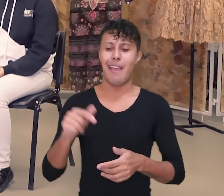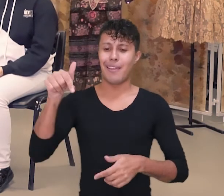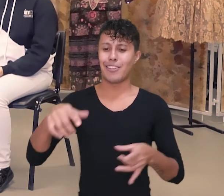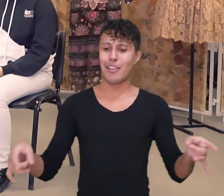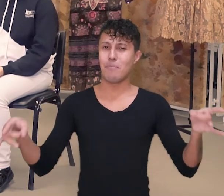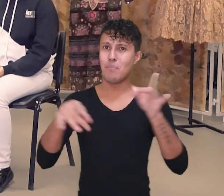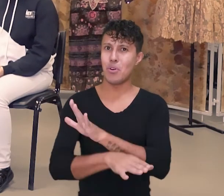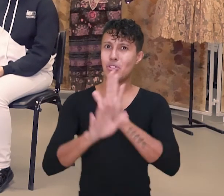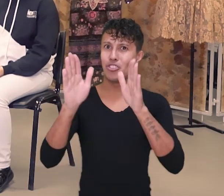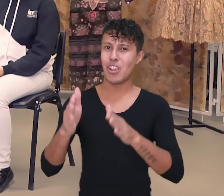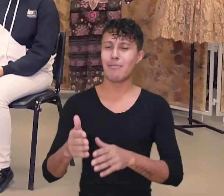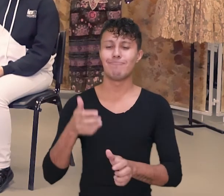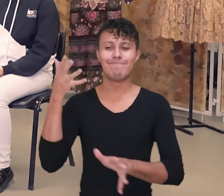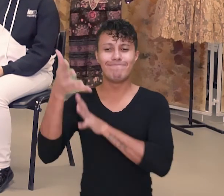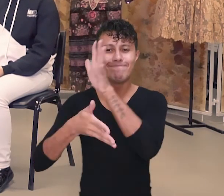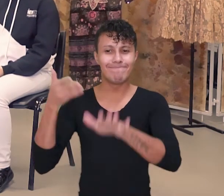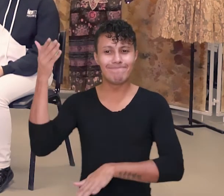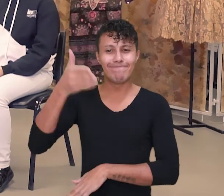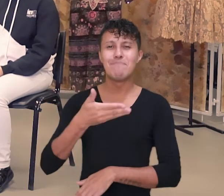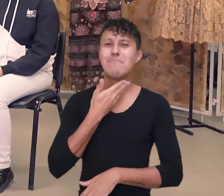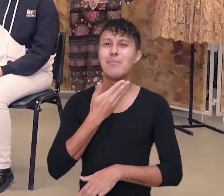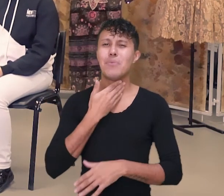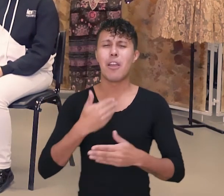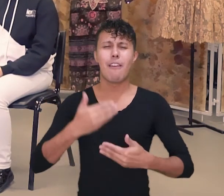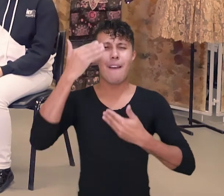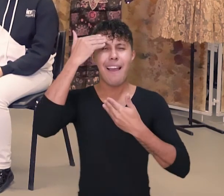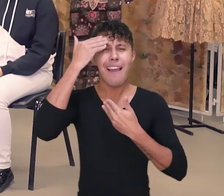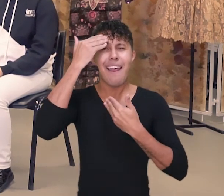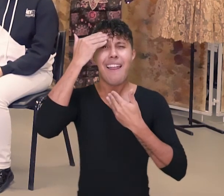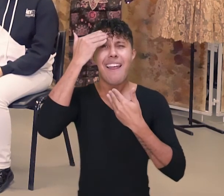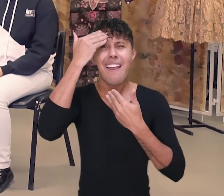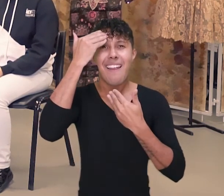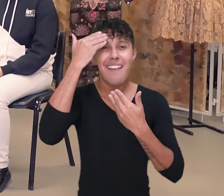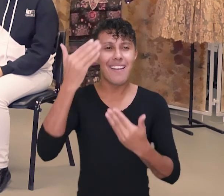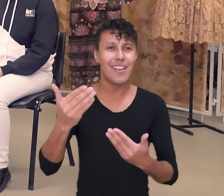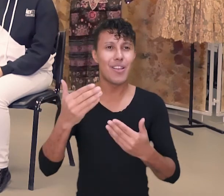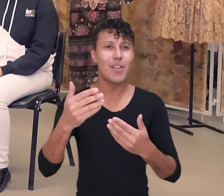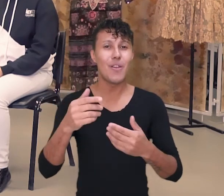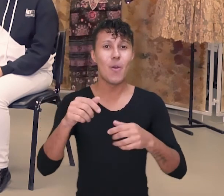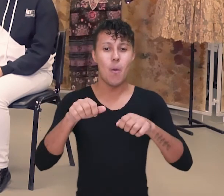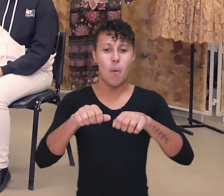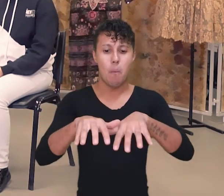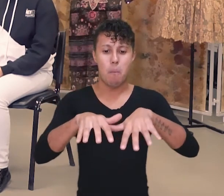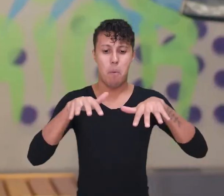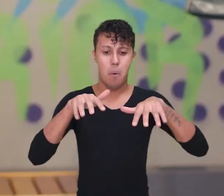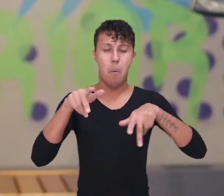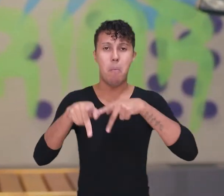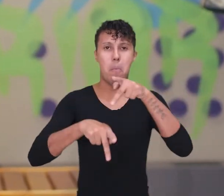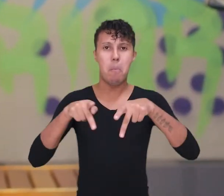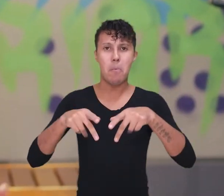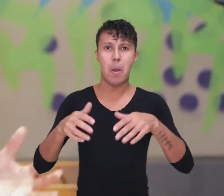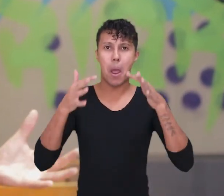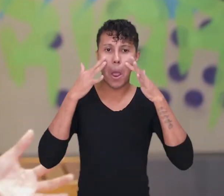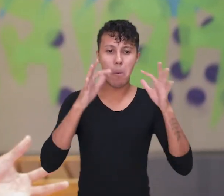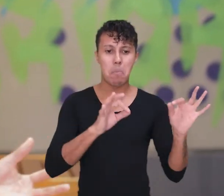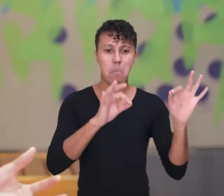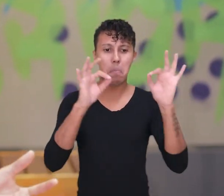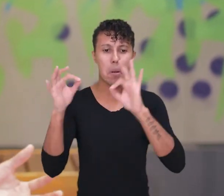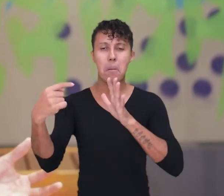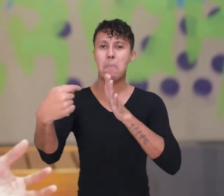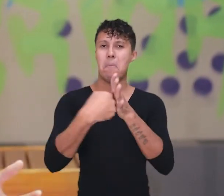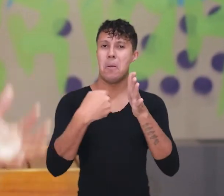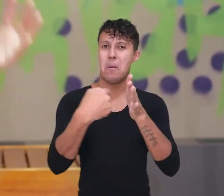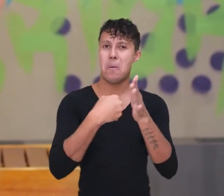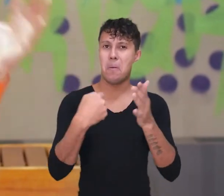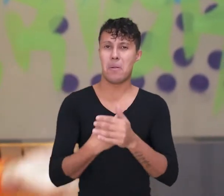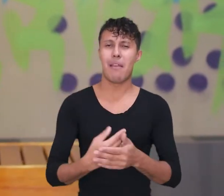de mais um Papo Reto. Queria agradecer ao público que estava aqui, que deu as perguntas